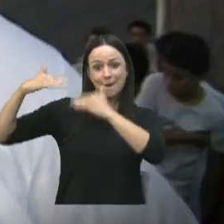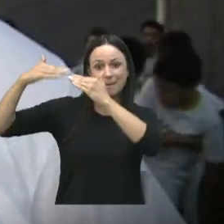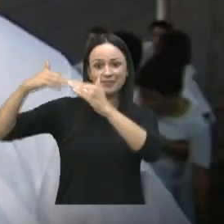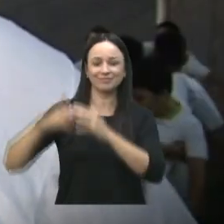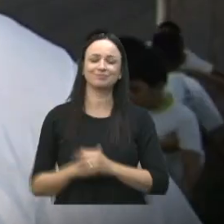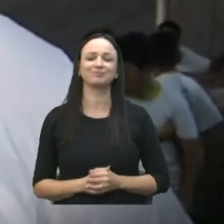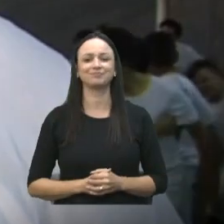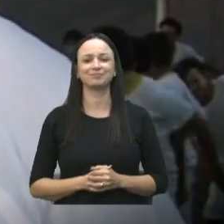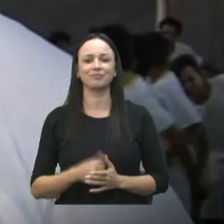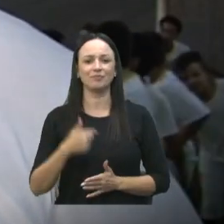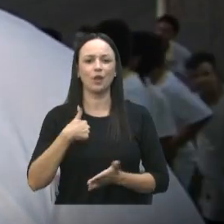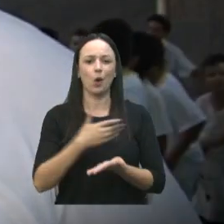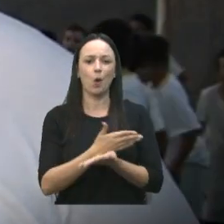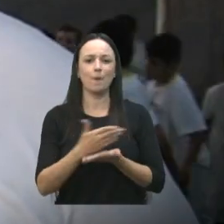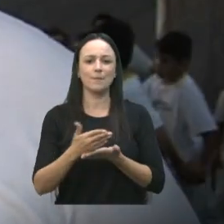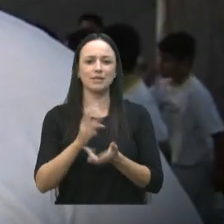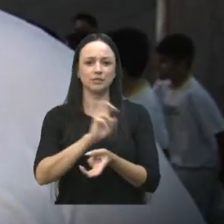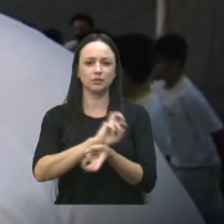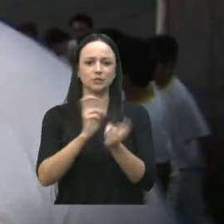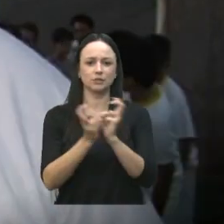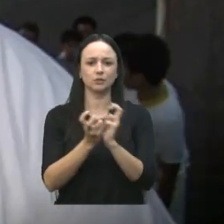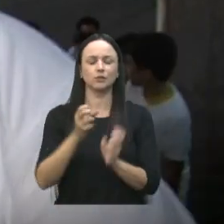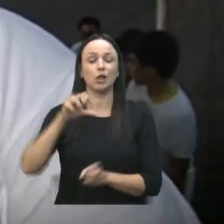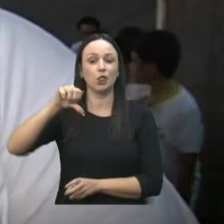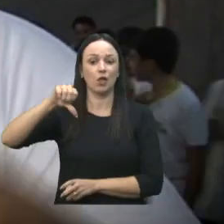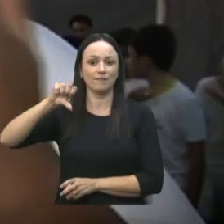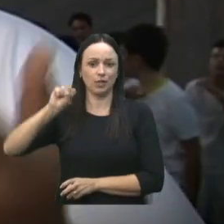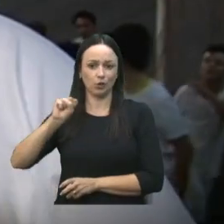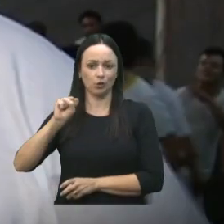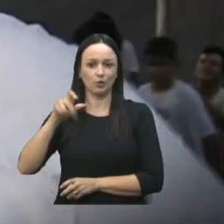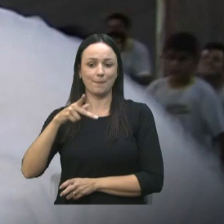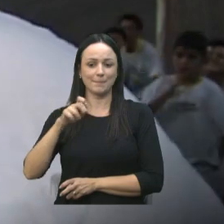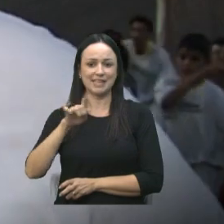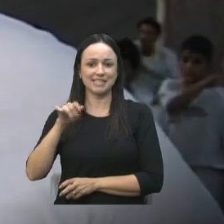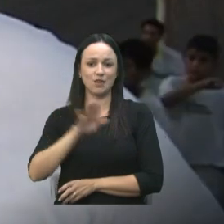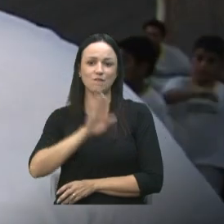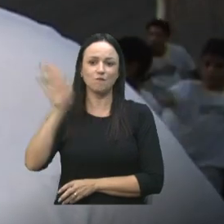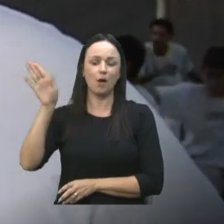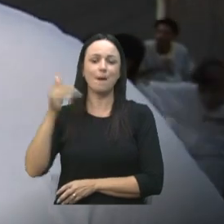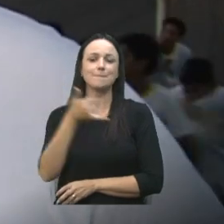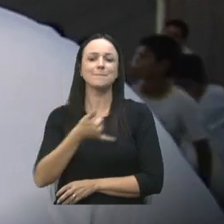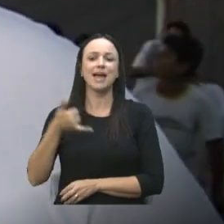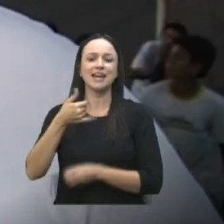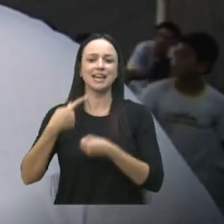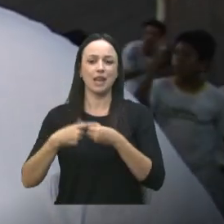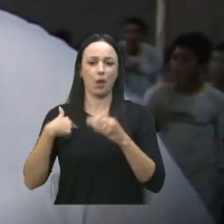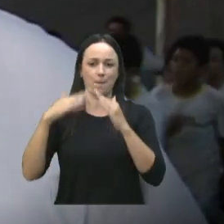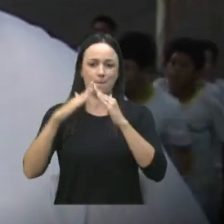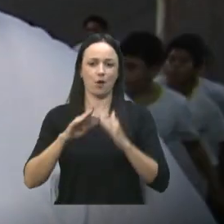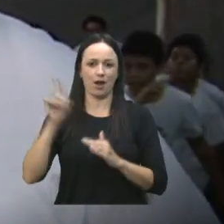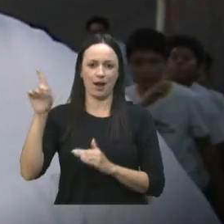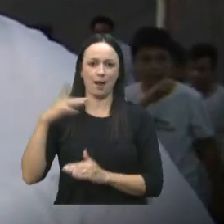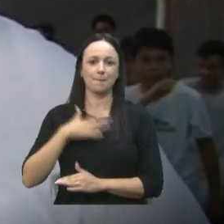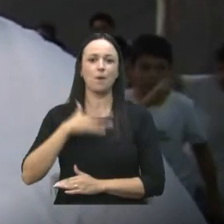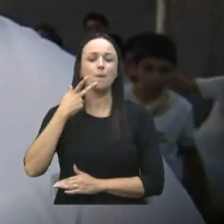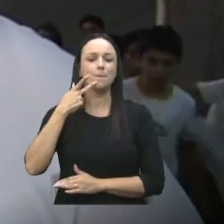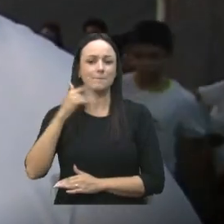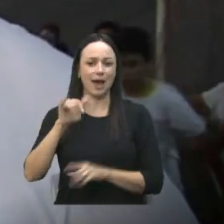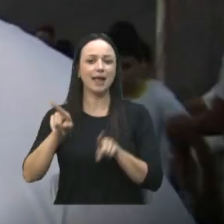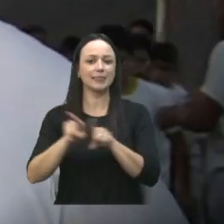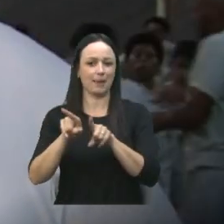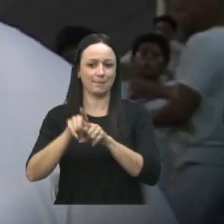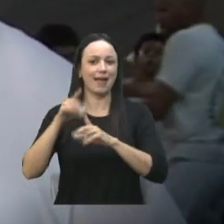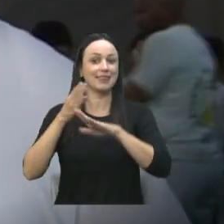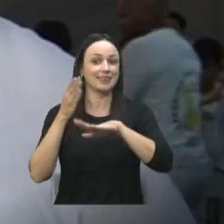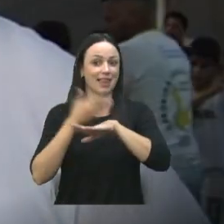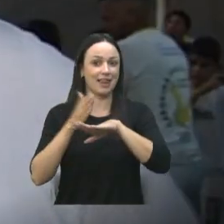eu comecei a capoeira em 98, quando o Pezinho foi para Bariri, que eu morava lá, né? Aí meu pai também treinava lá.